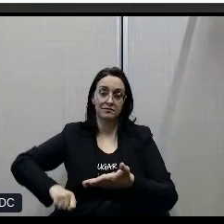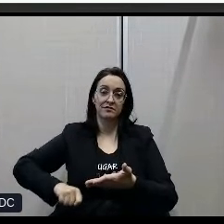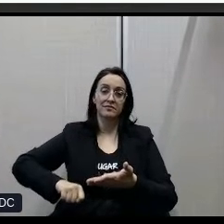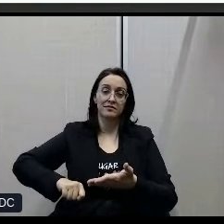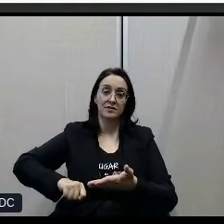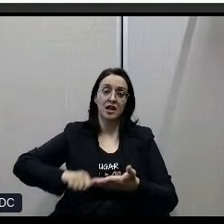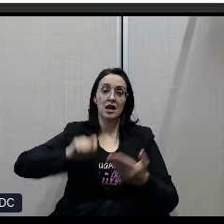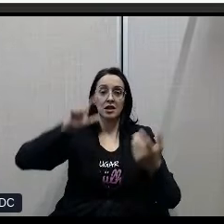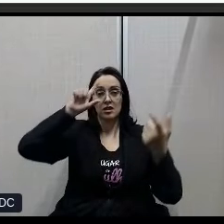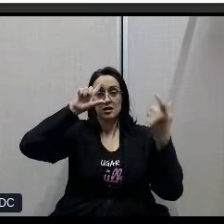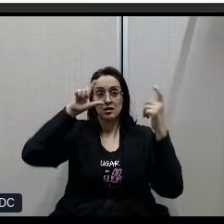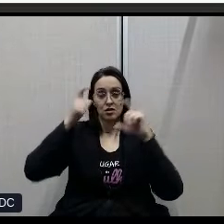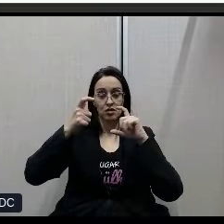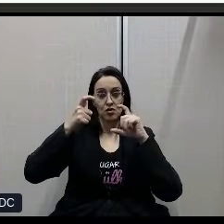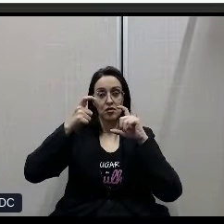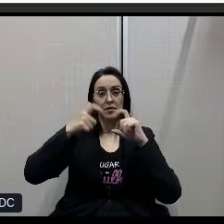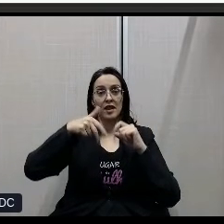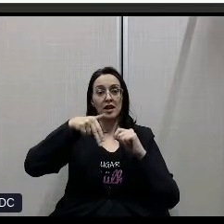do neurodesenvolvimento.